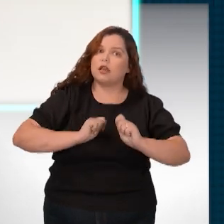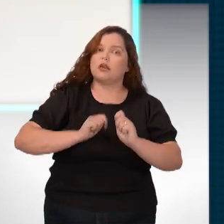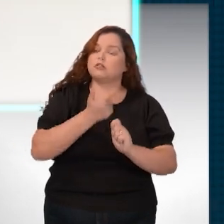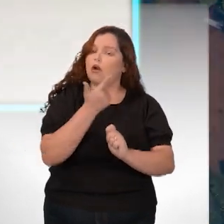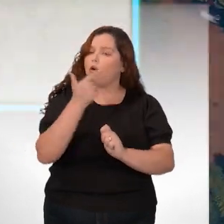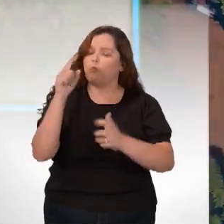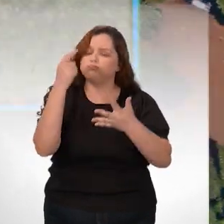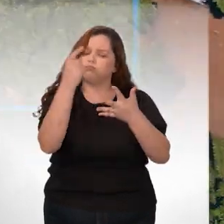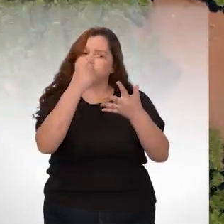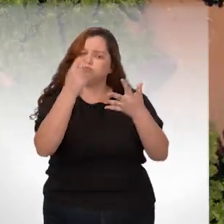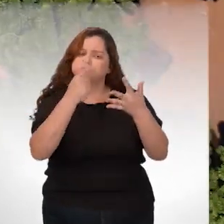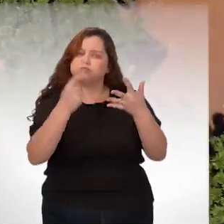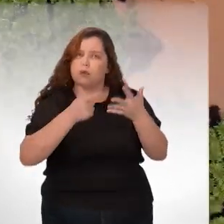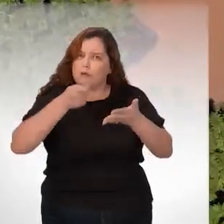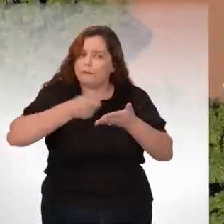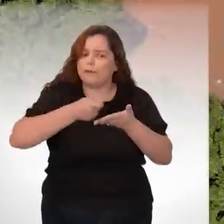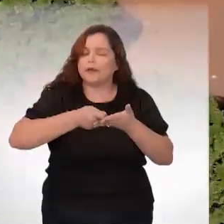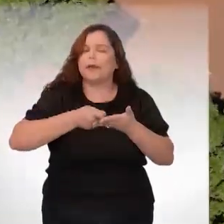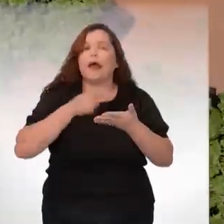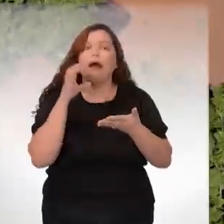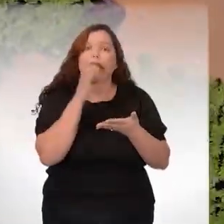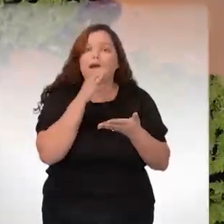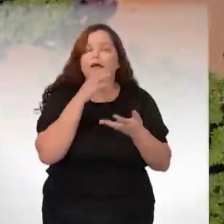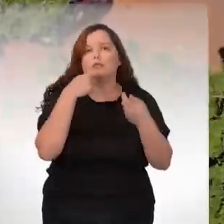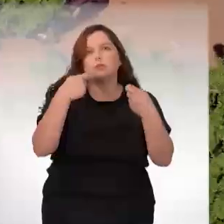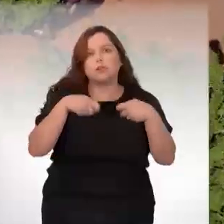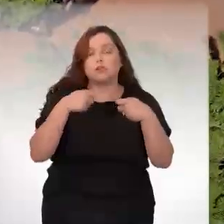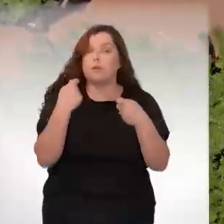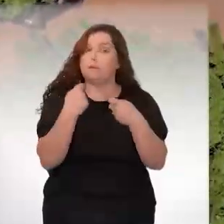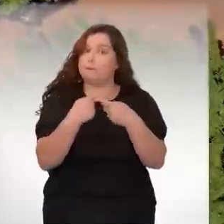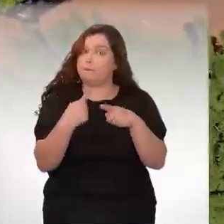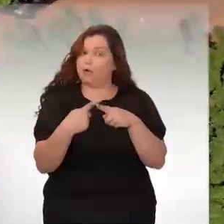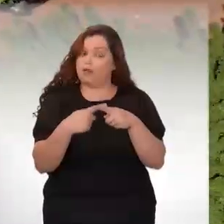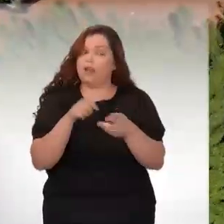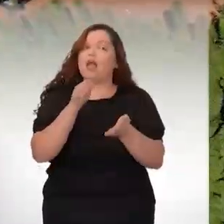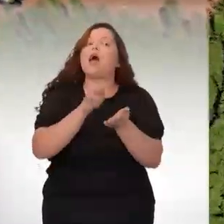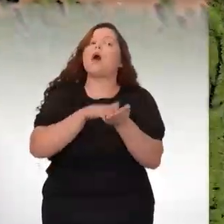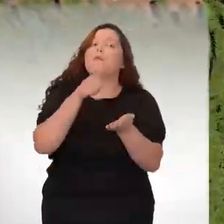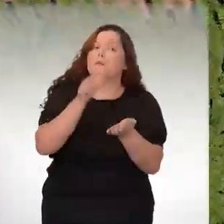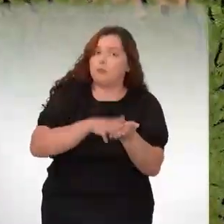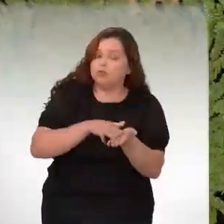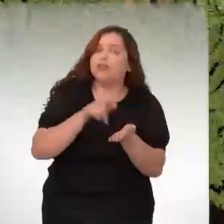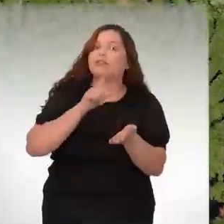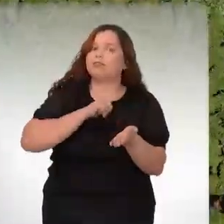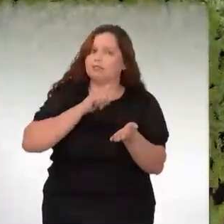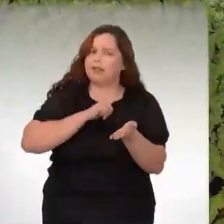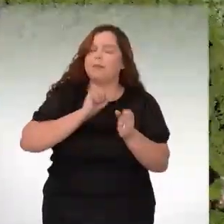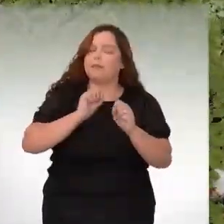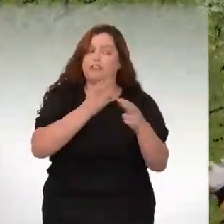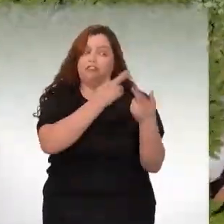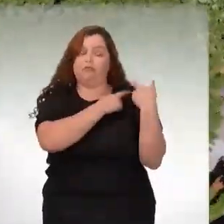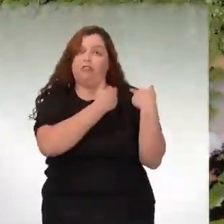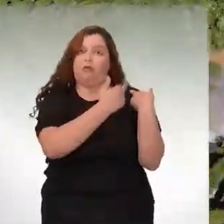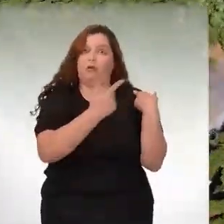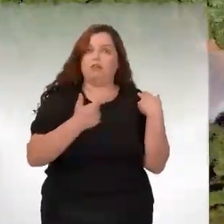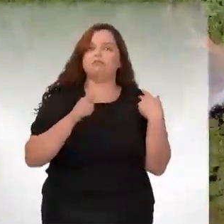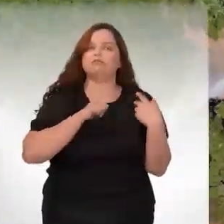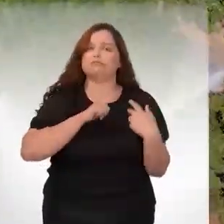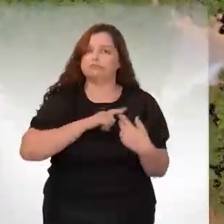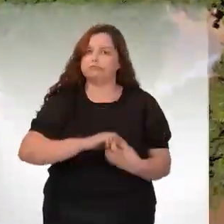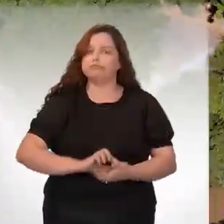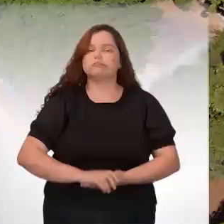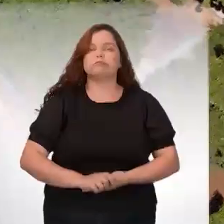outras obrigações sejam cumpridas logo. Até porque existe uma multa e pode haver outros tipos de responsabilização.